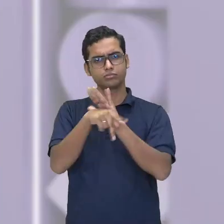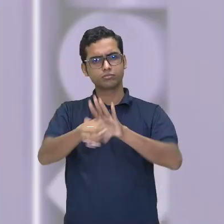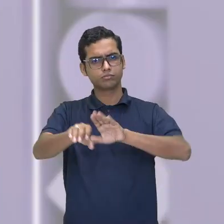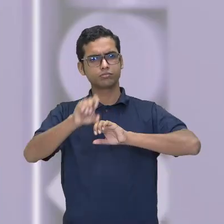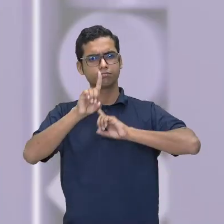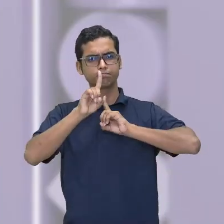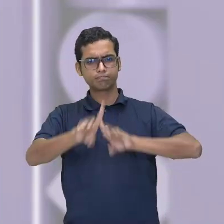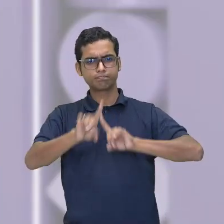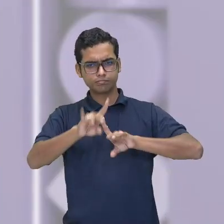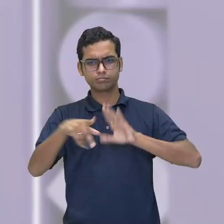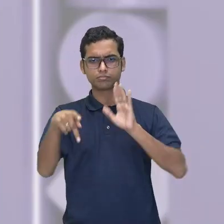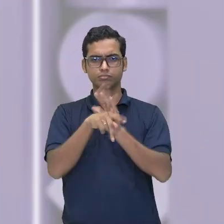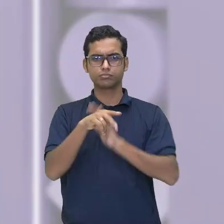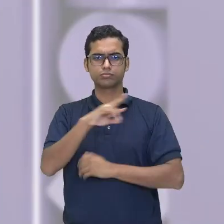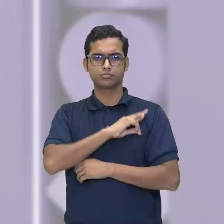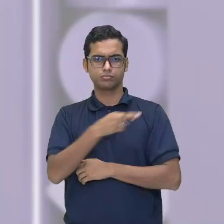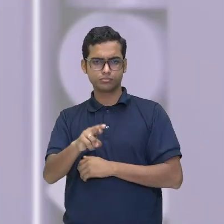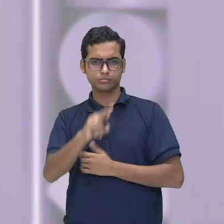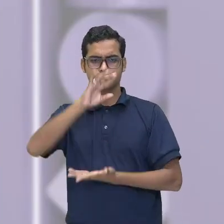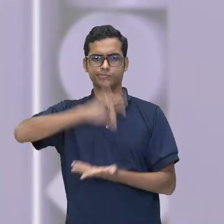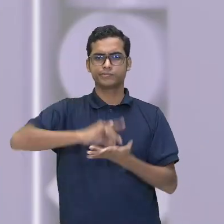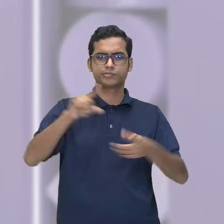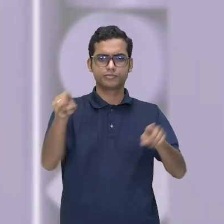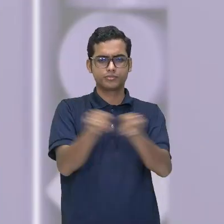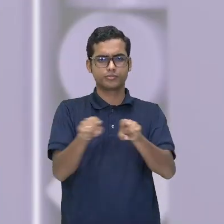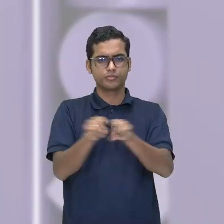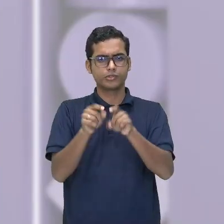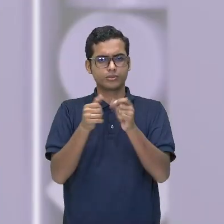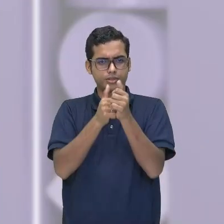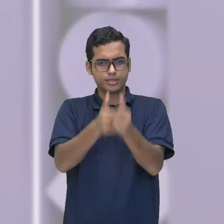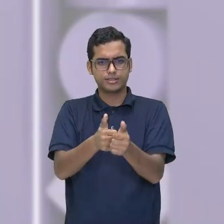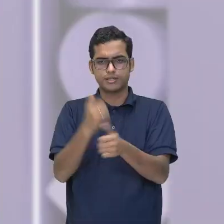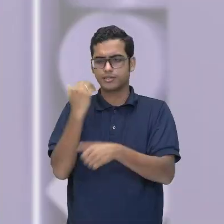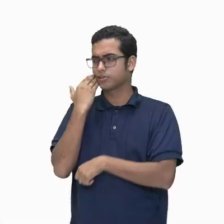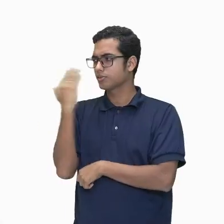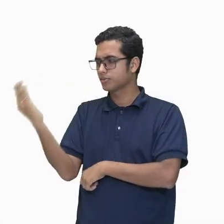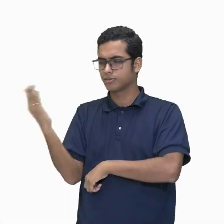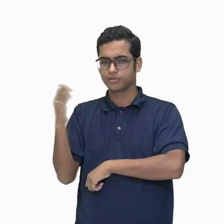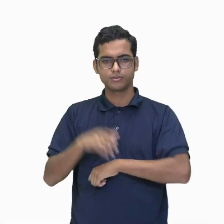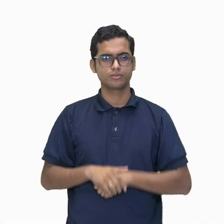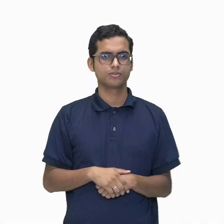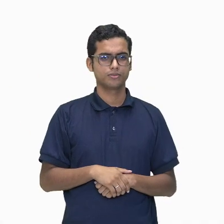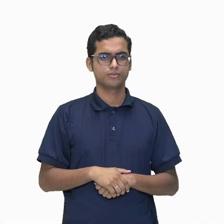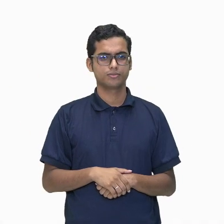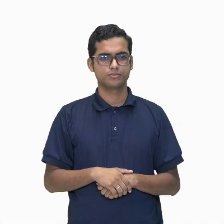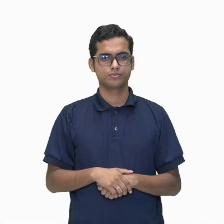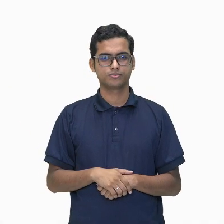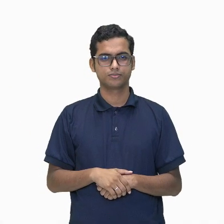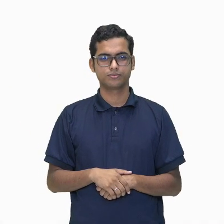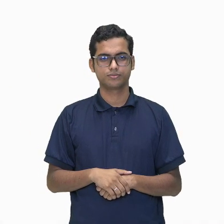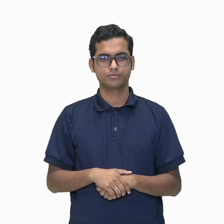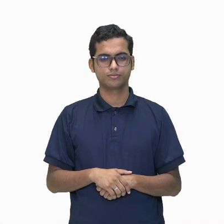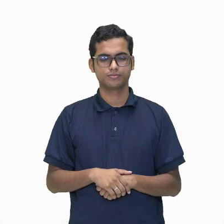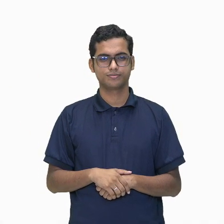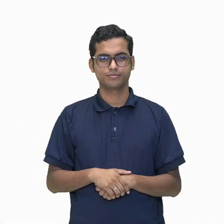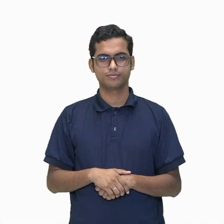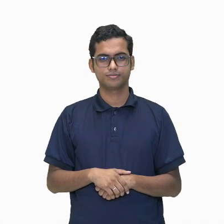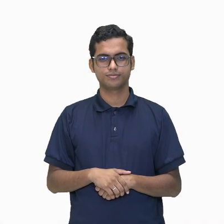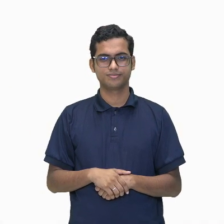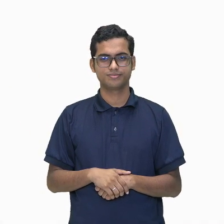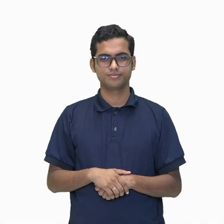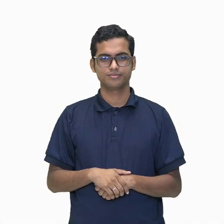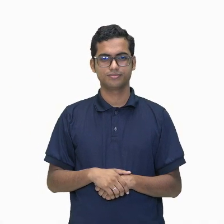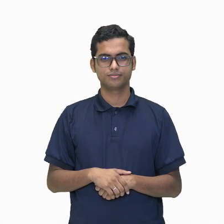caminhada dessas tradições religiosas. E aqui vamos continuar então. Olha só